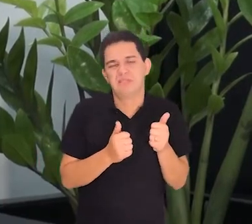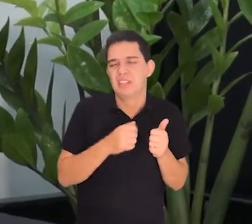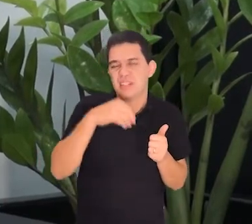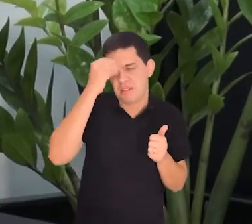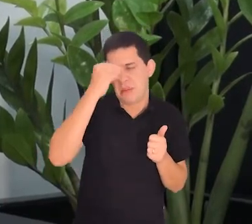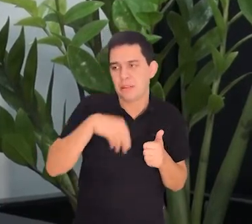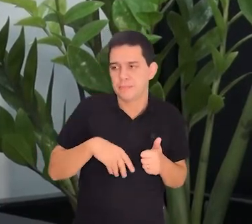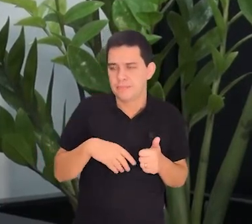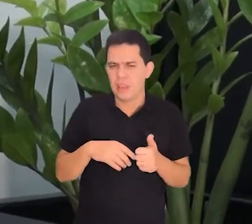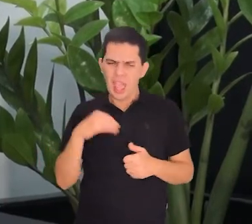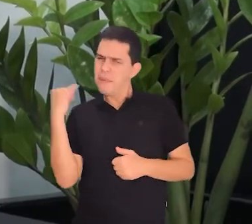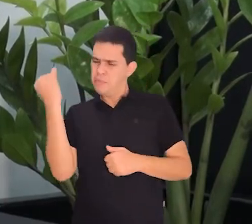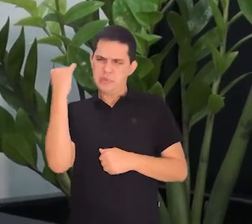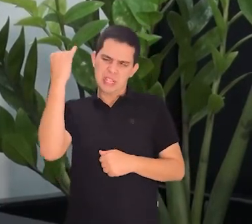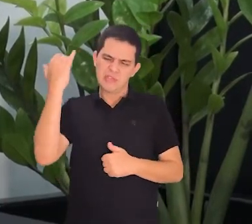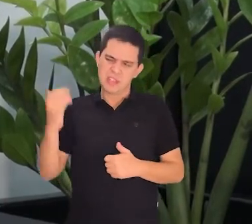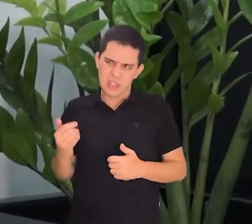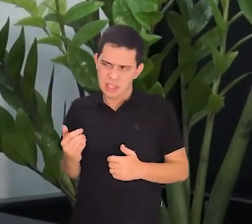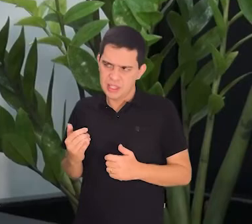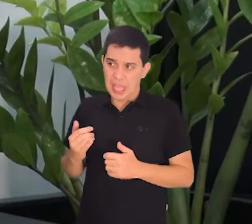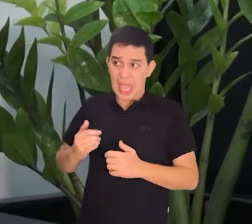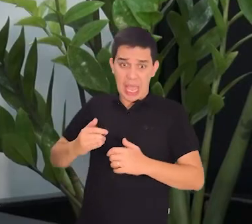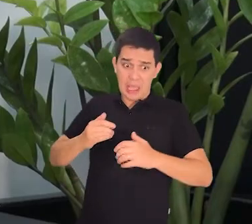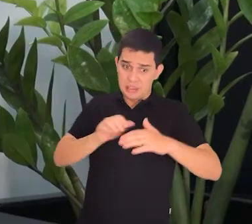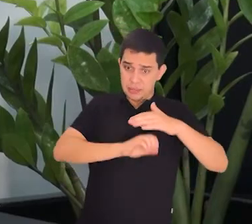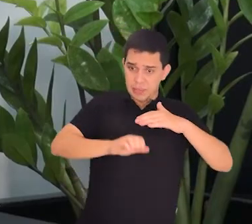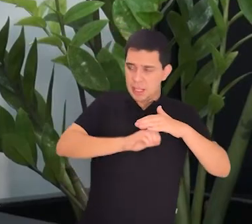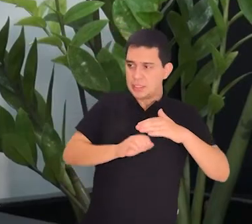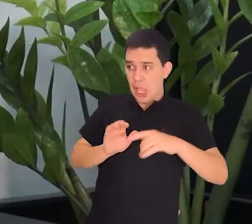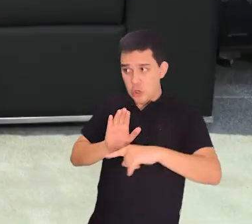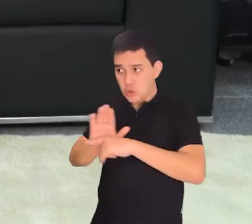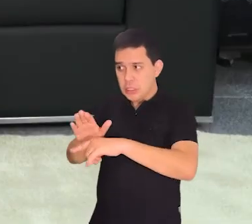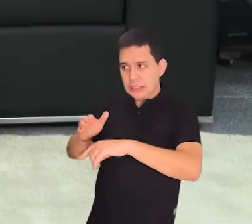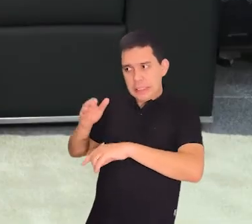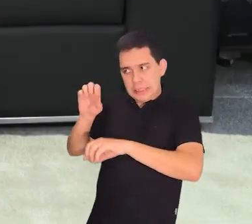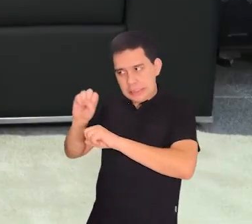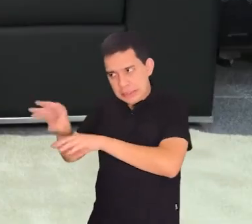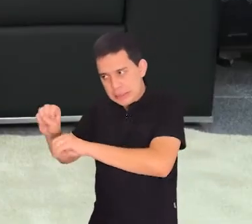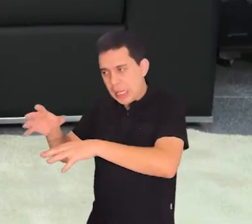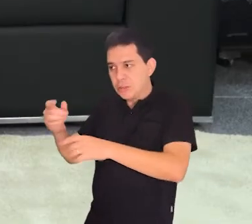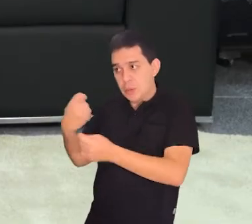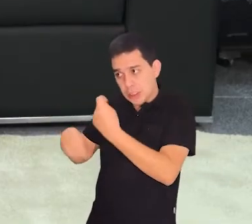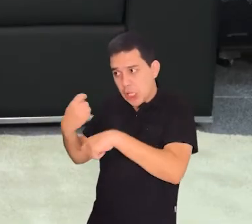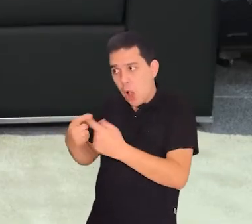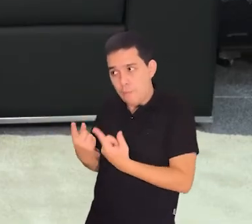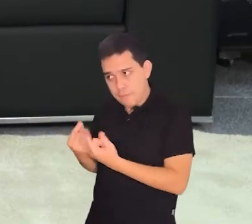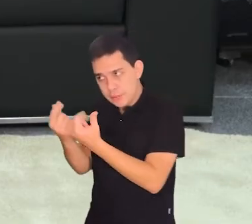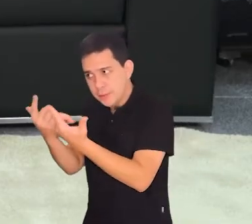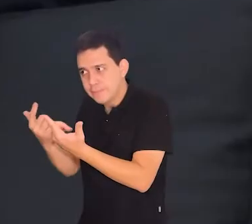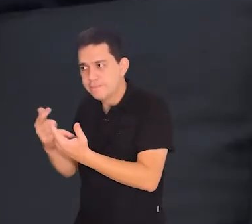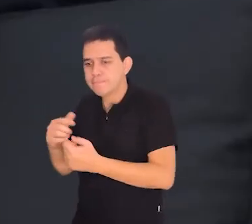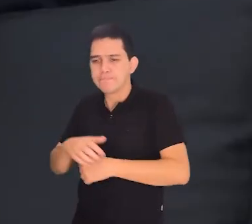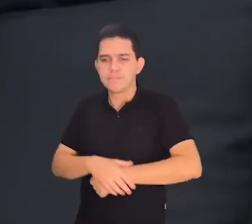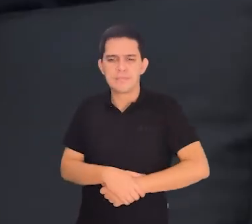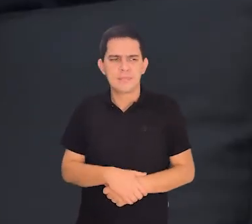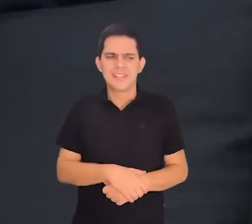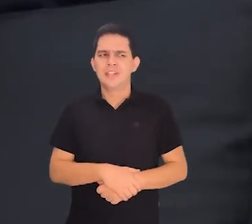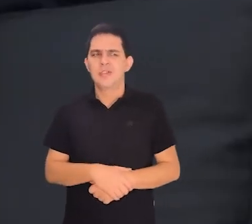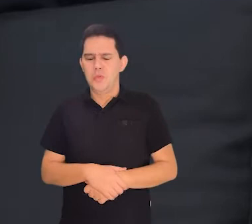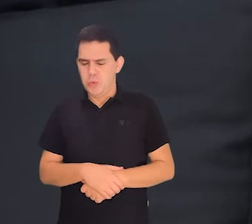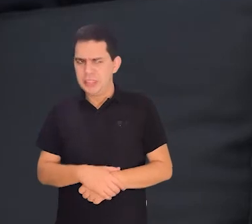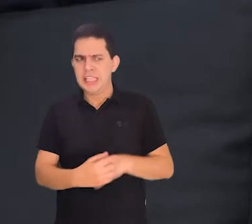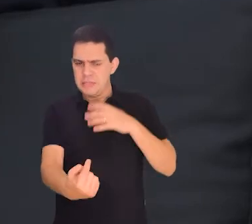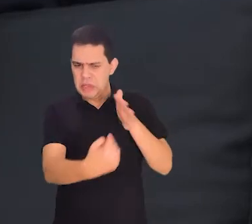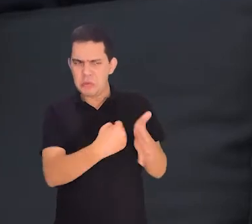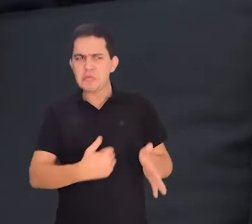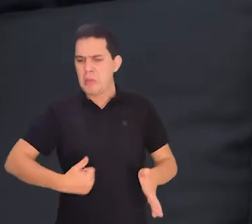que as empresas invistam em educação financeira dos seus empregados? Olha, acho que é uma das melhores perguntas que já me fizeram em entrevista.